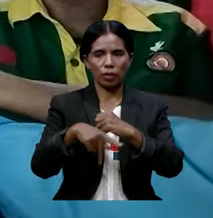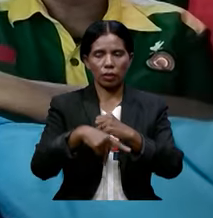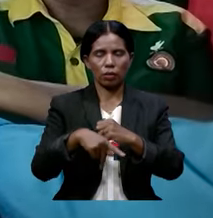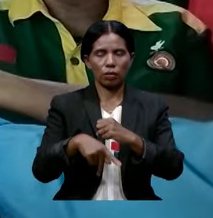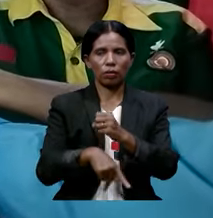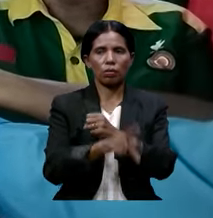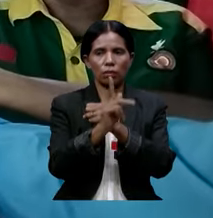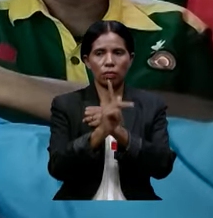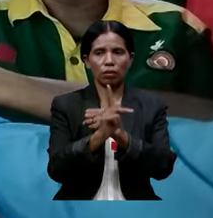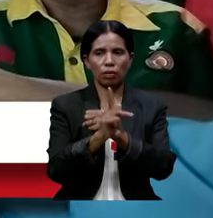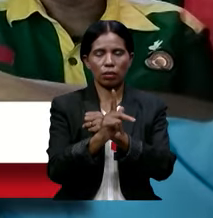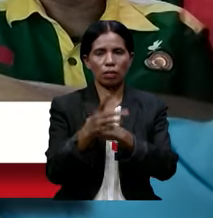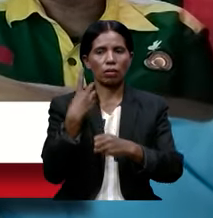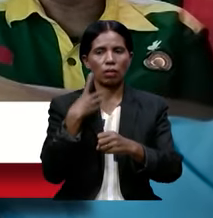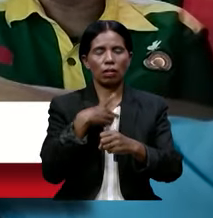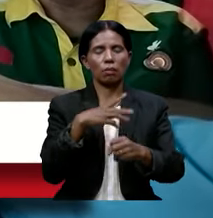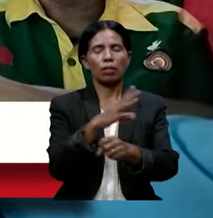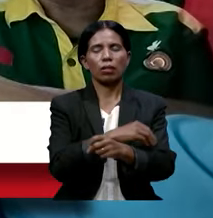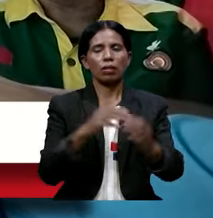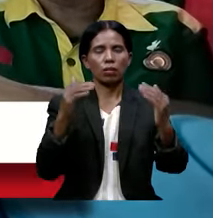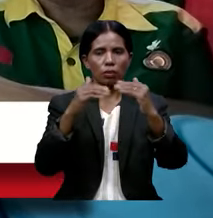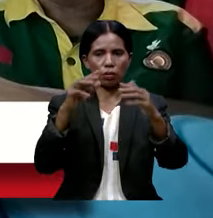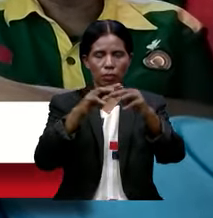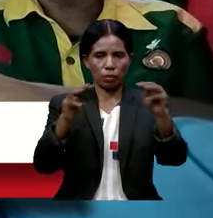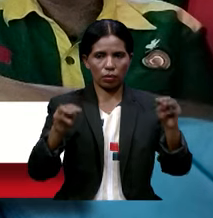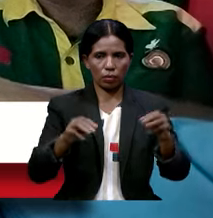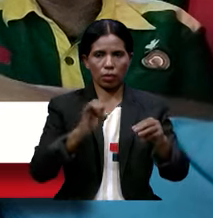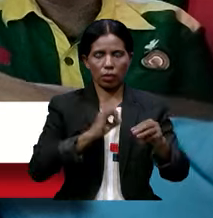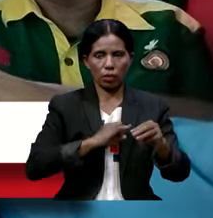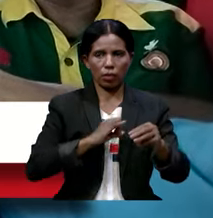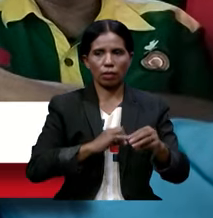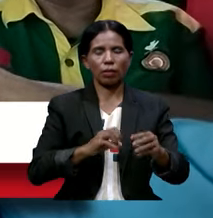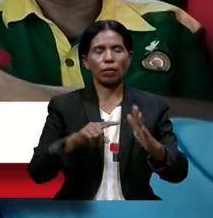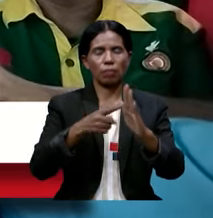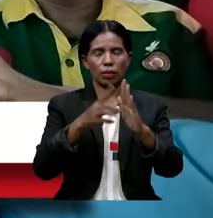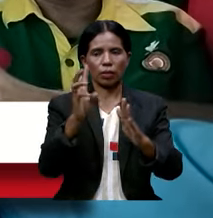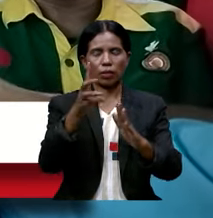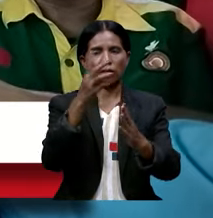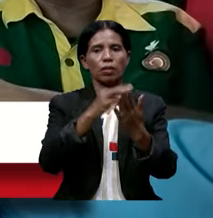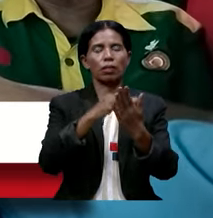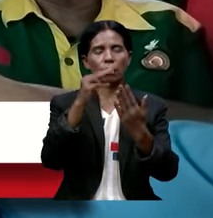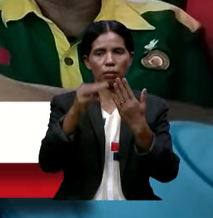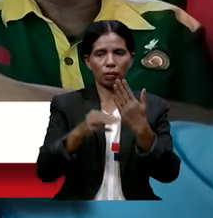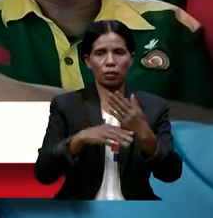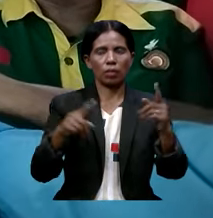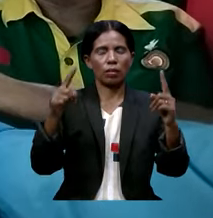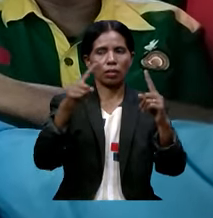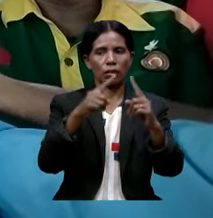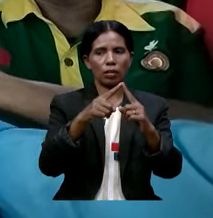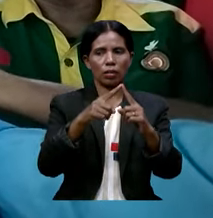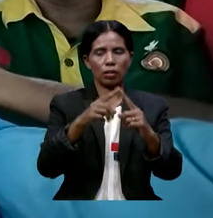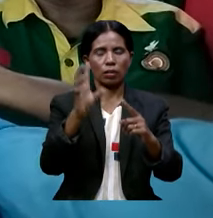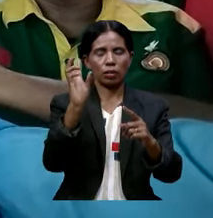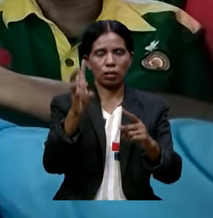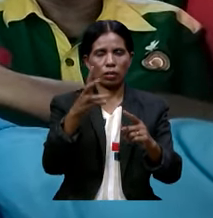a minha Conferência Municipal. Hoje é 16 de março, to 17 de